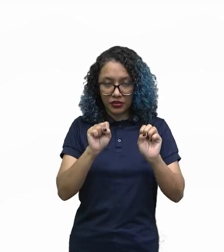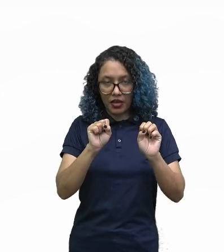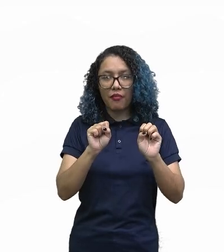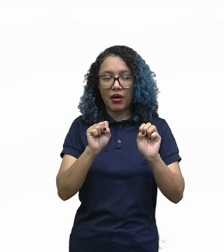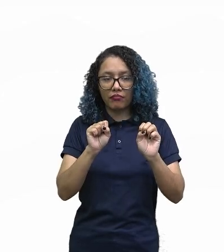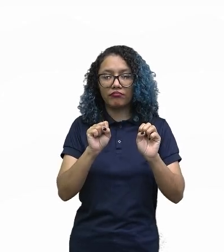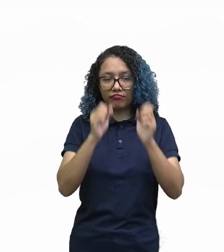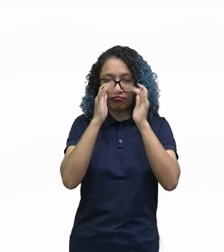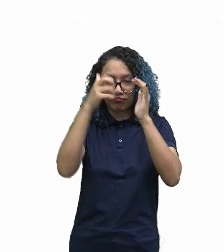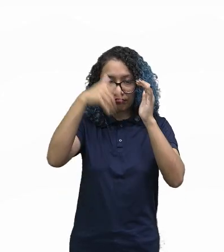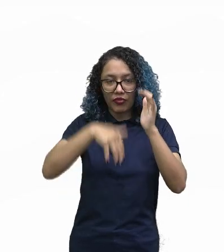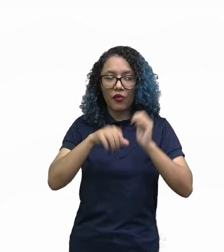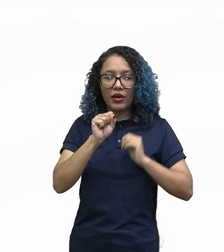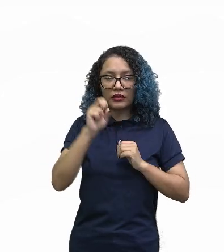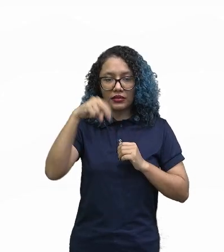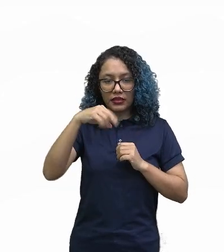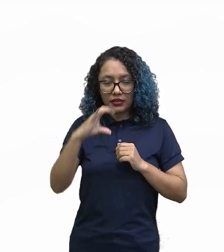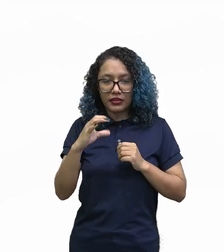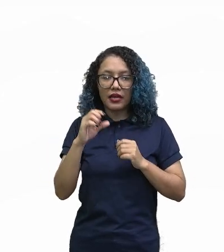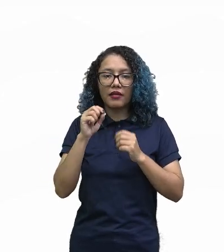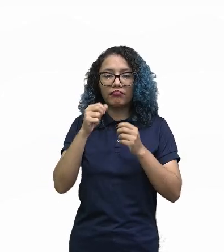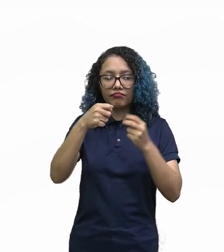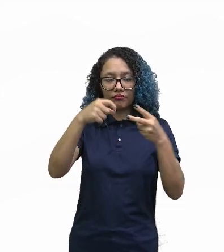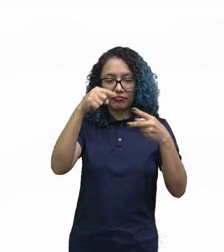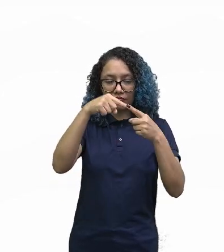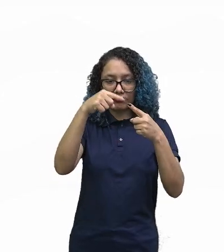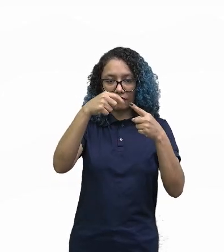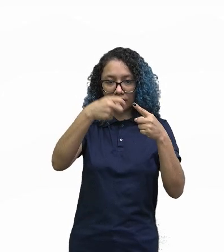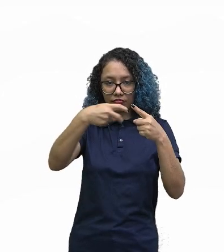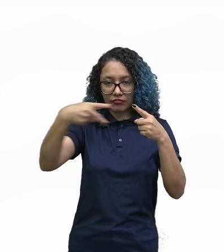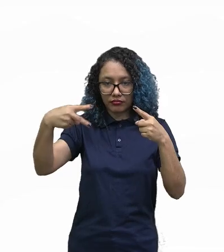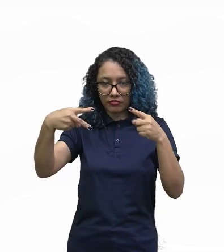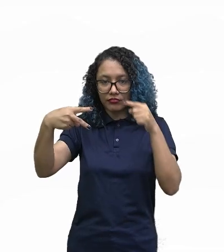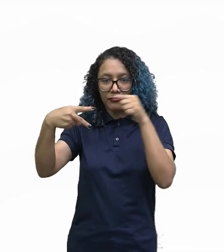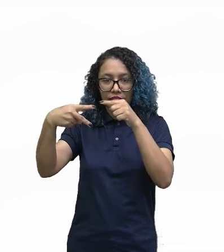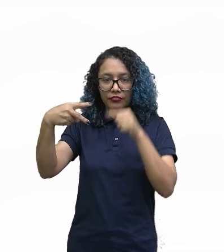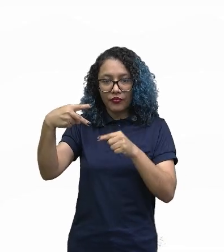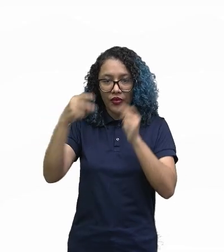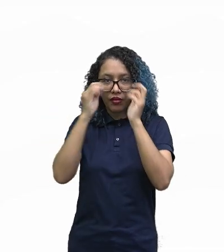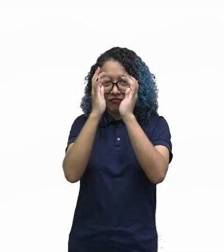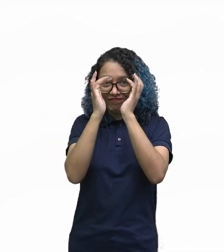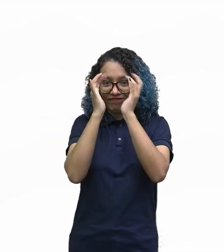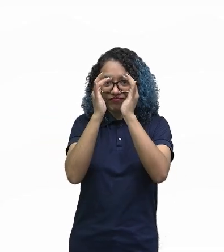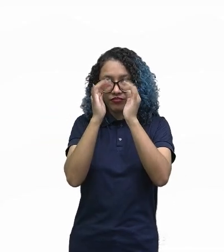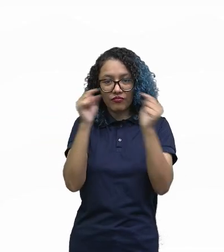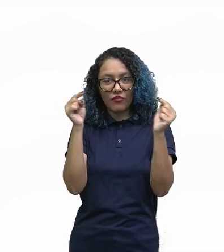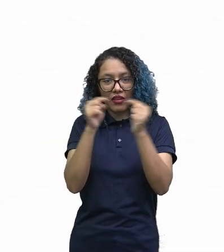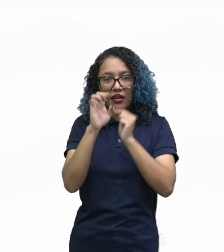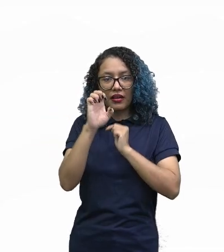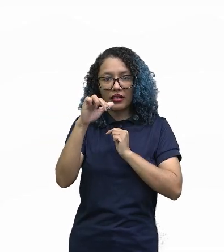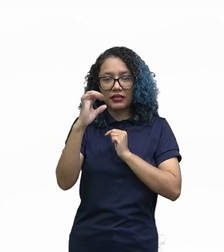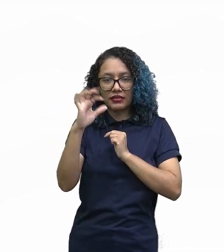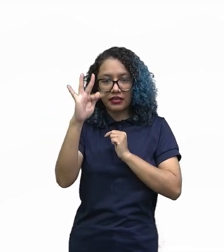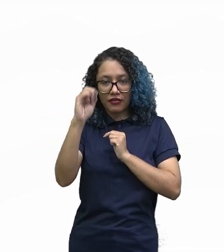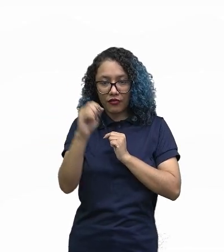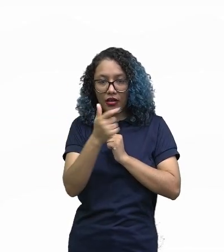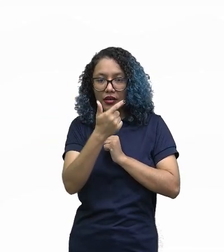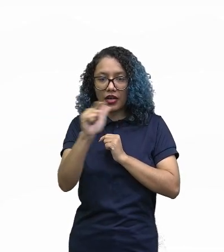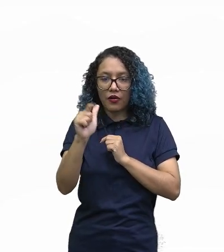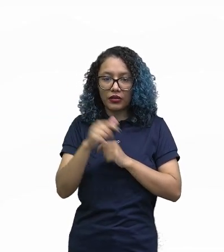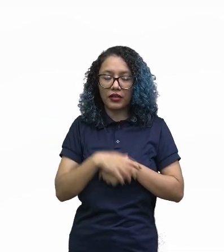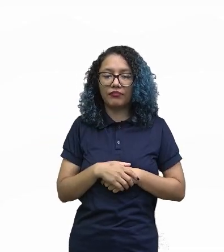dividido pelo encéfalo, que está localizado ali na nossa cabeça, né, o cérebro, e a medula espinal, que